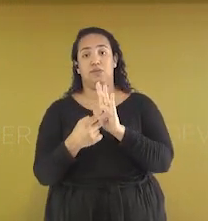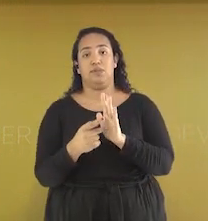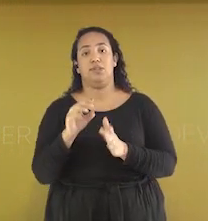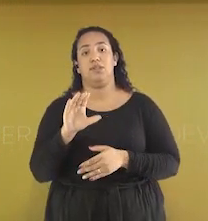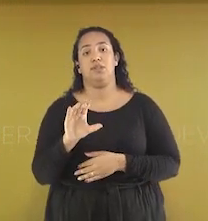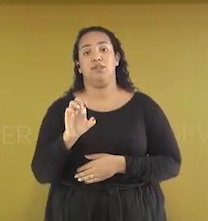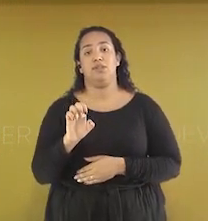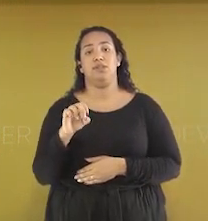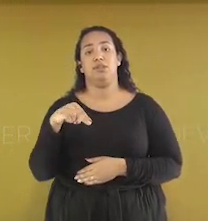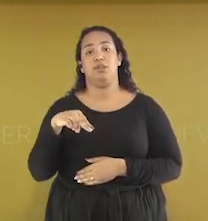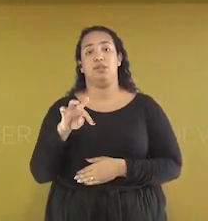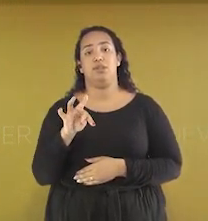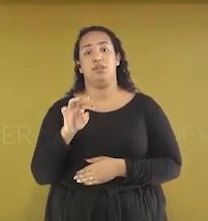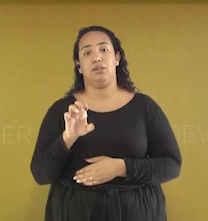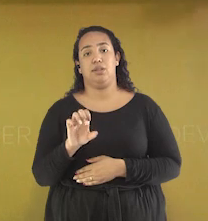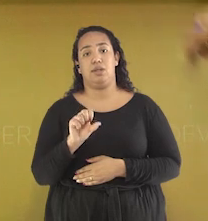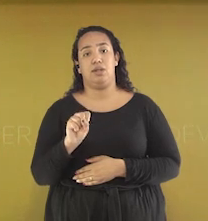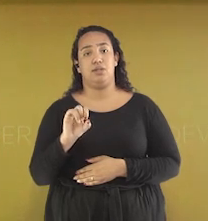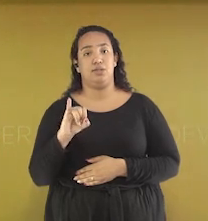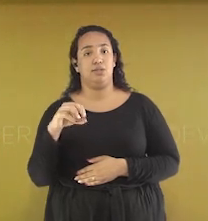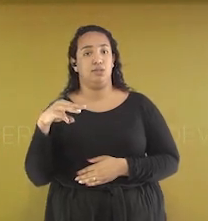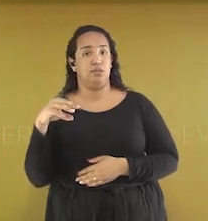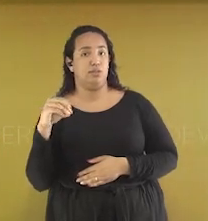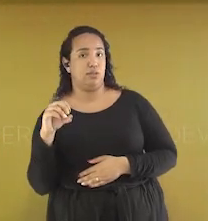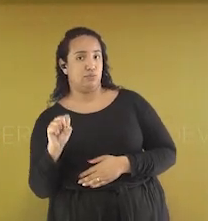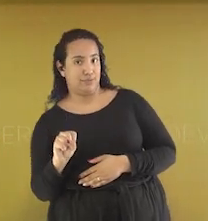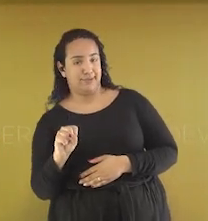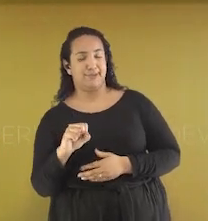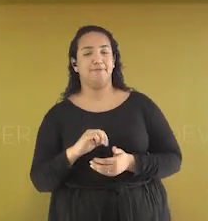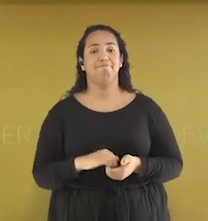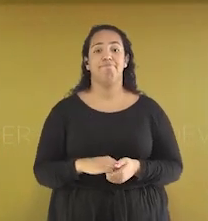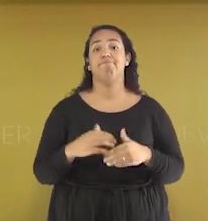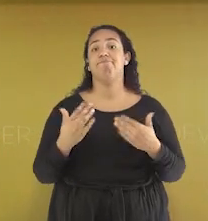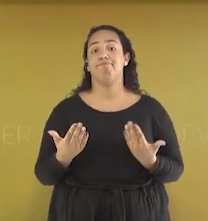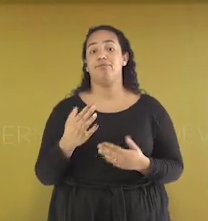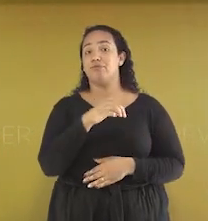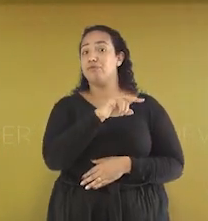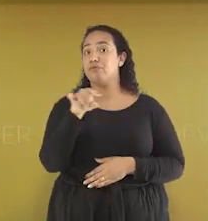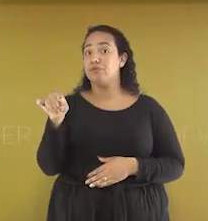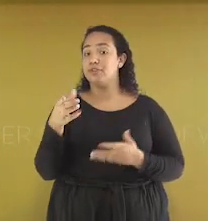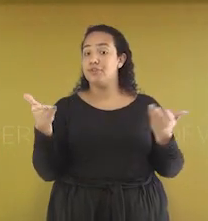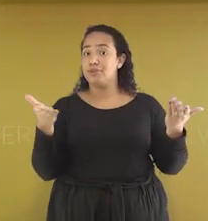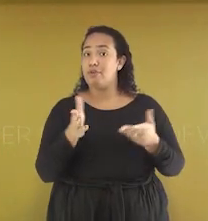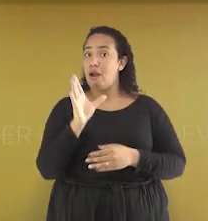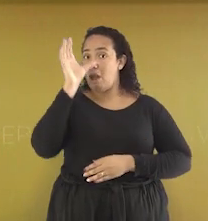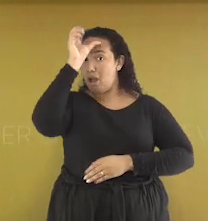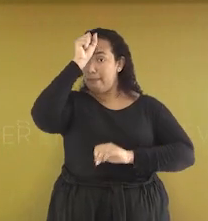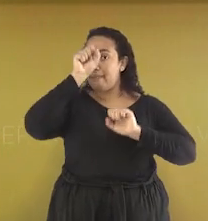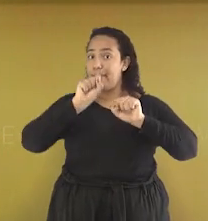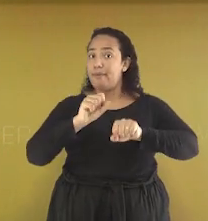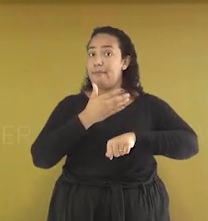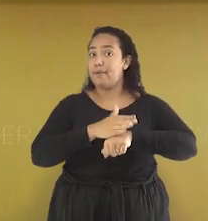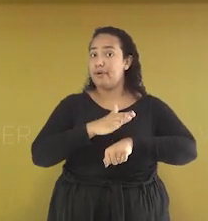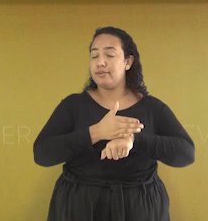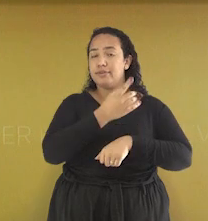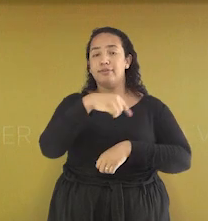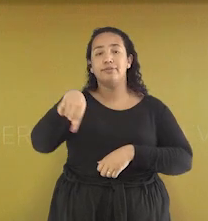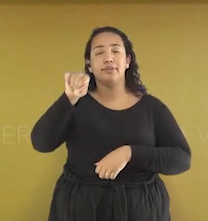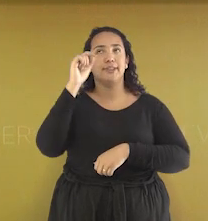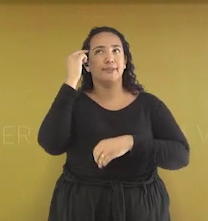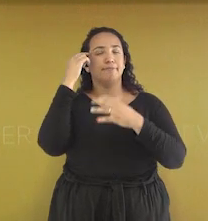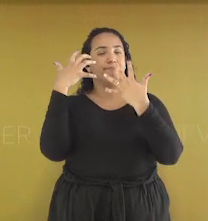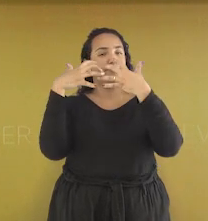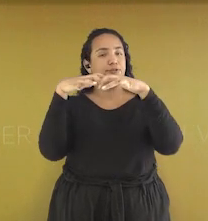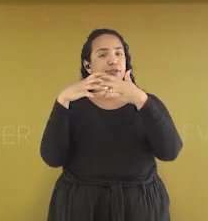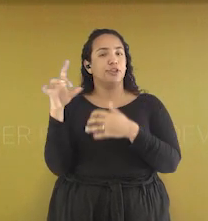vírgula, lemos centésimos. Então, que tal praticar um pouco do que aprendeu? Reflita sobre